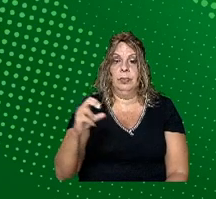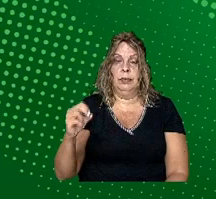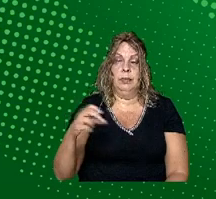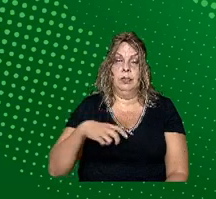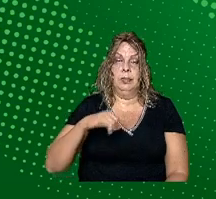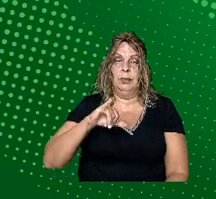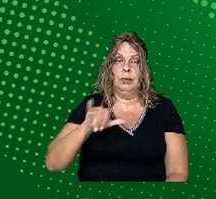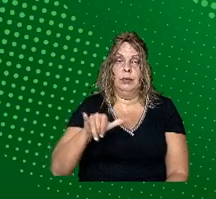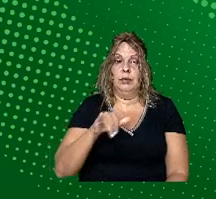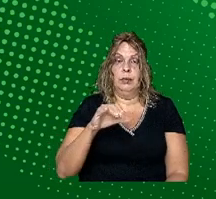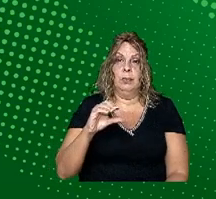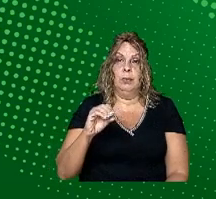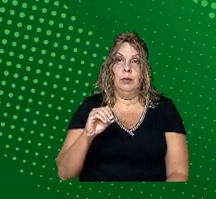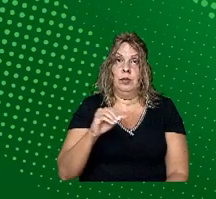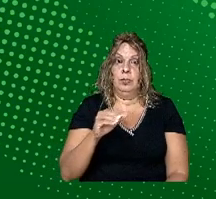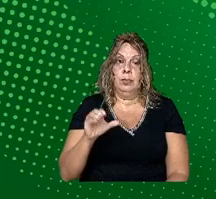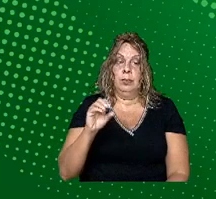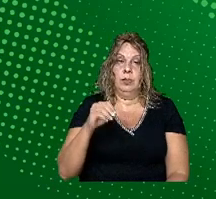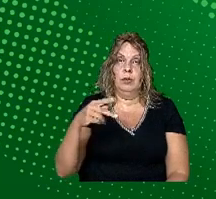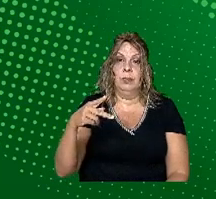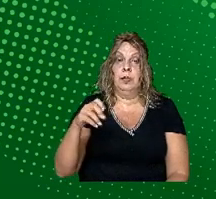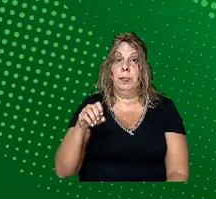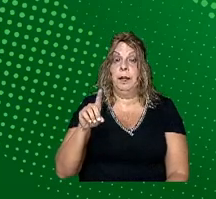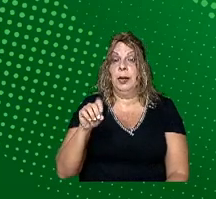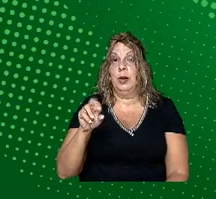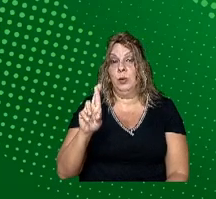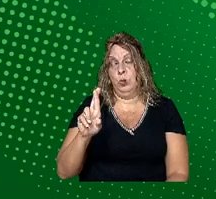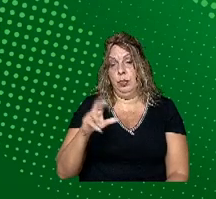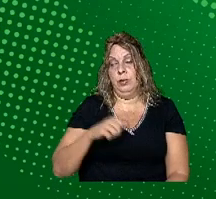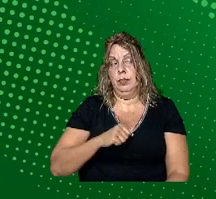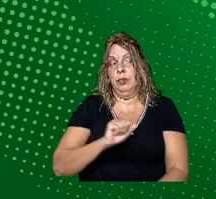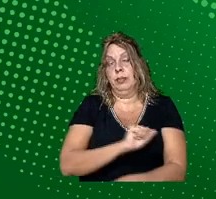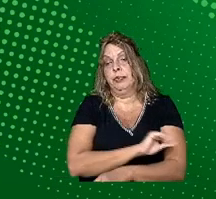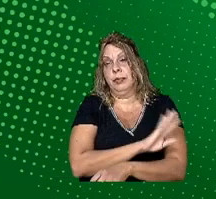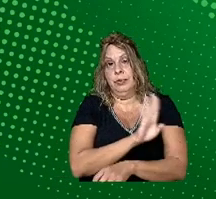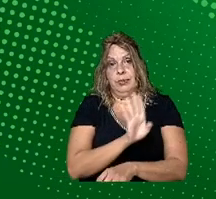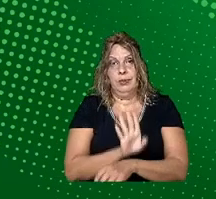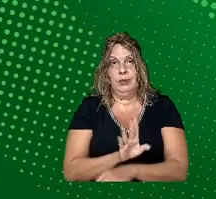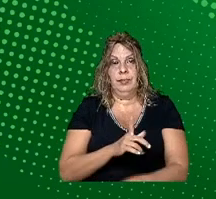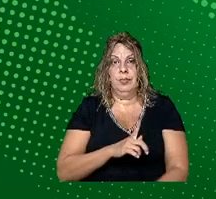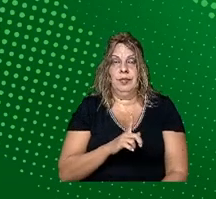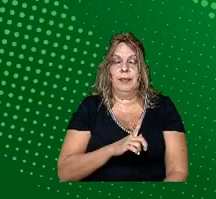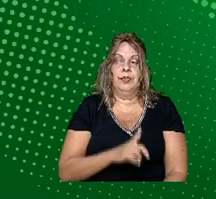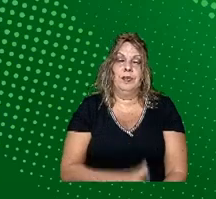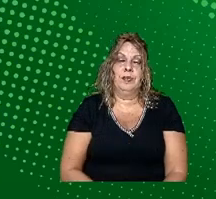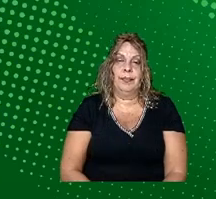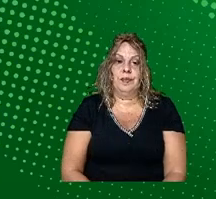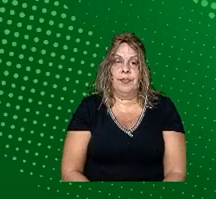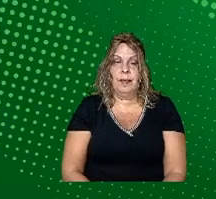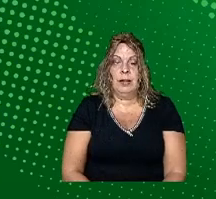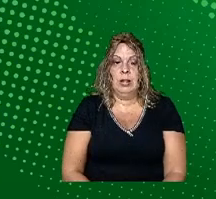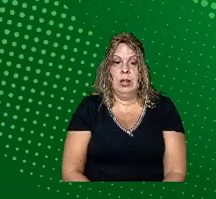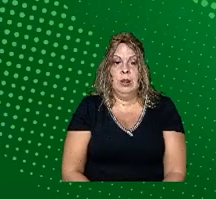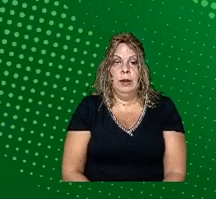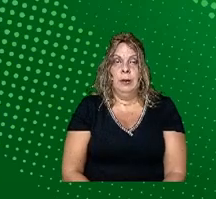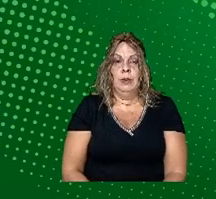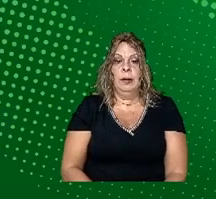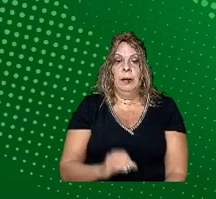124550, João Pedro Elvésio, é da Barra dos Coqueiros, adquiriu com Jailda G. Barbosa, Barra dos Coqueiros.